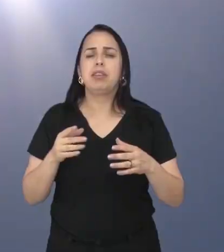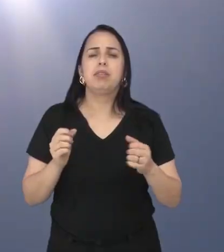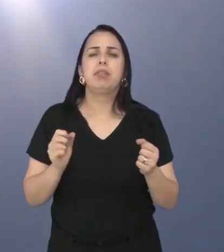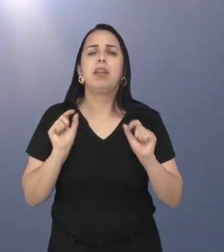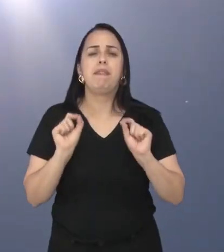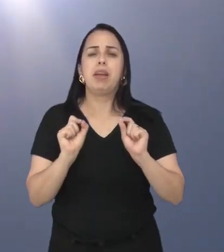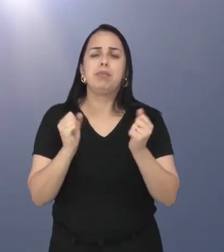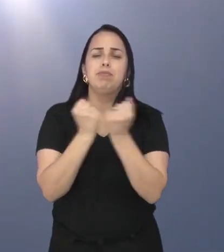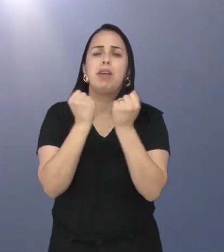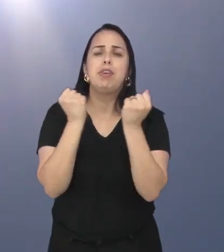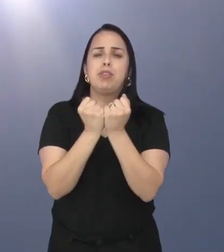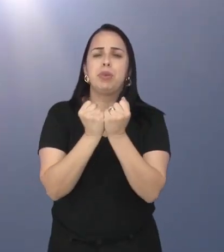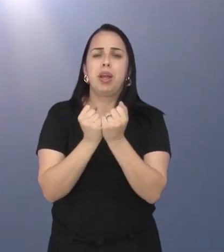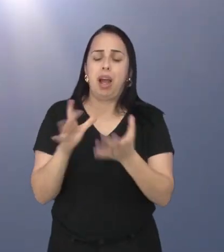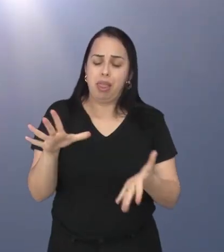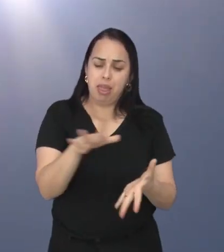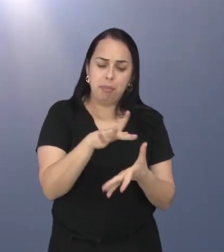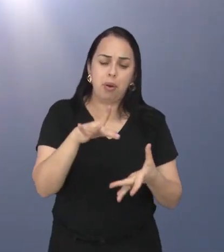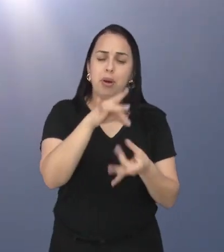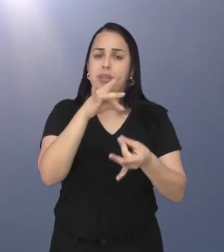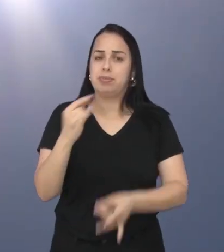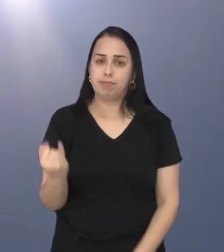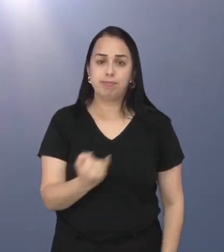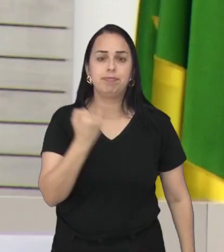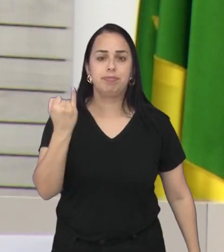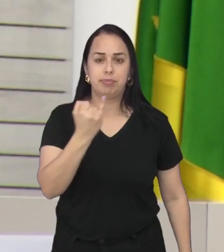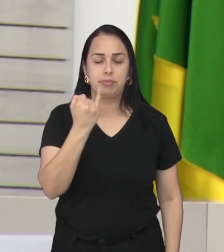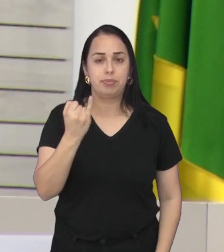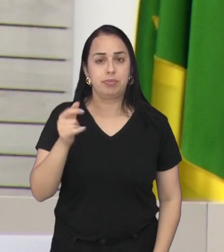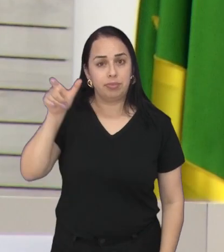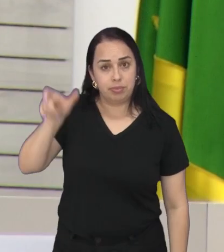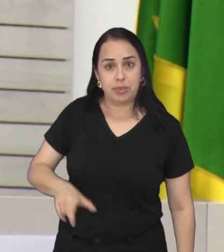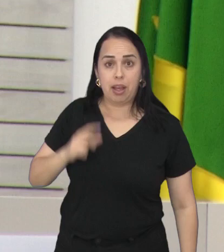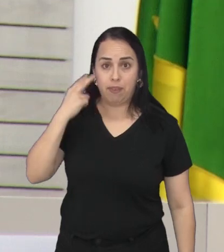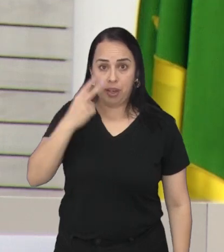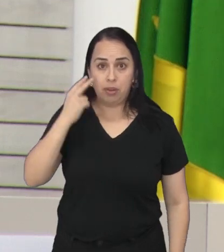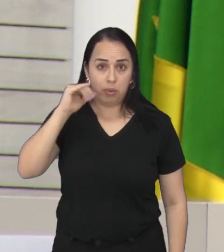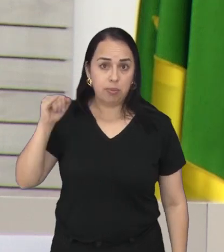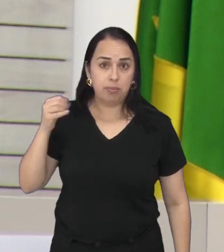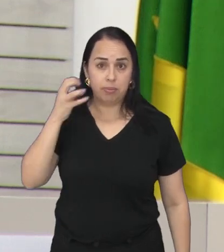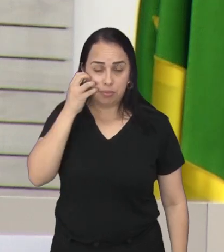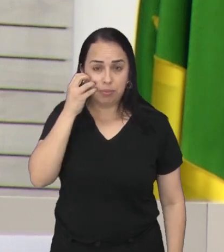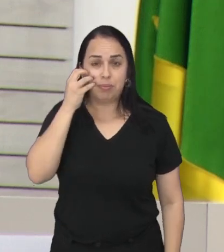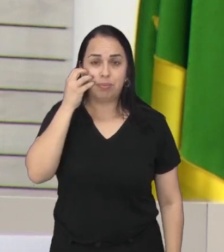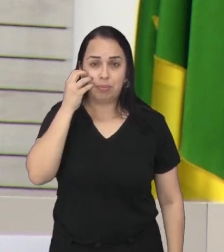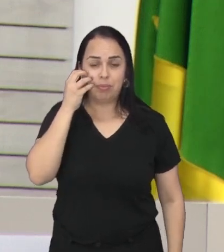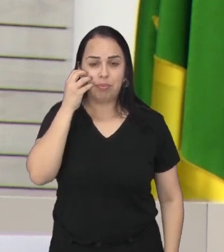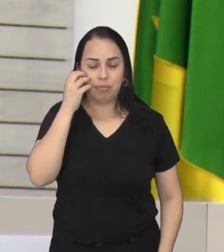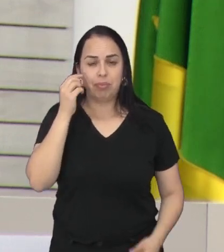de democracia, muito importante nos dias de hoje. E para a vereadora Juliana